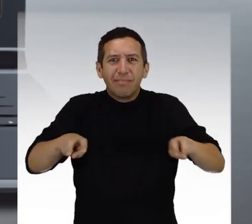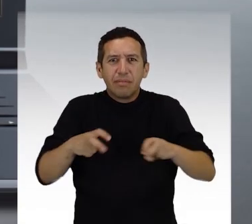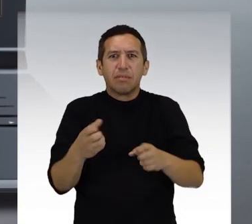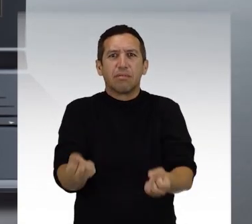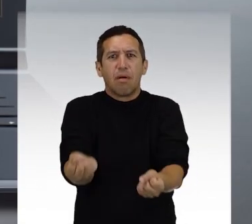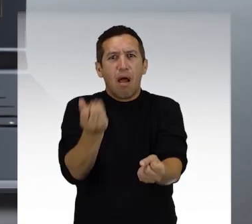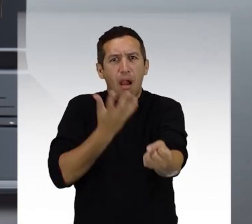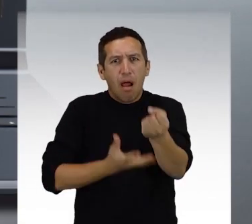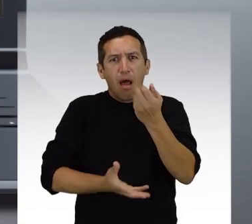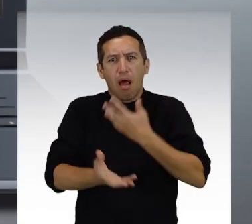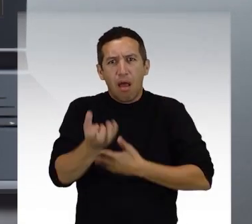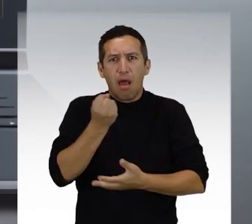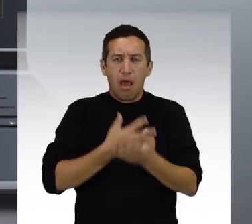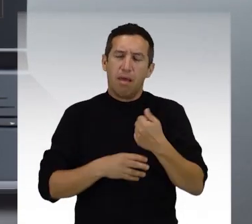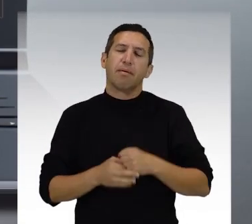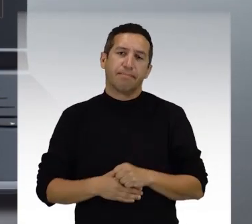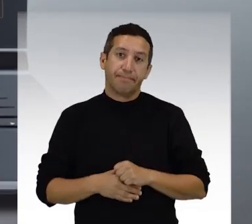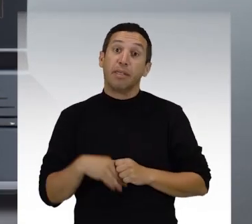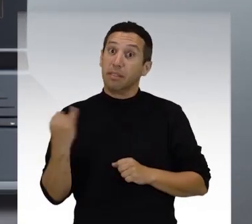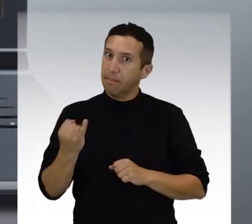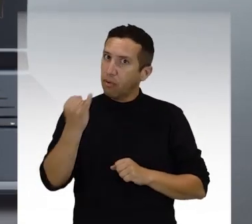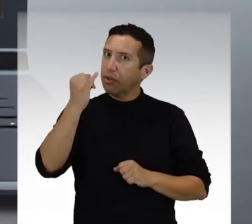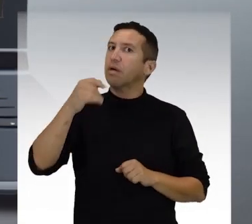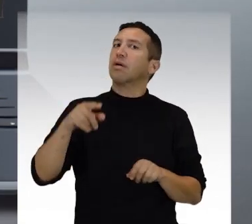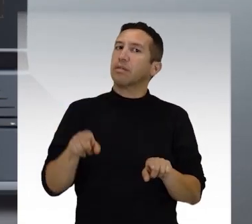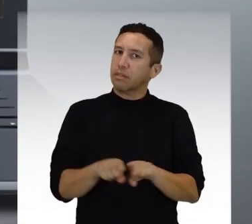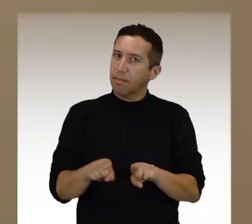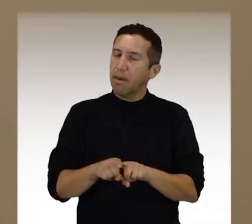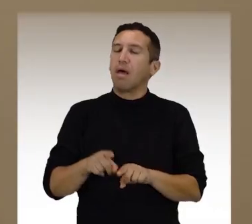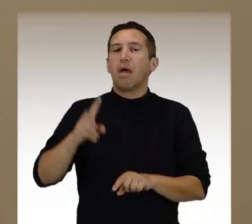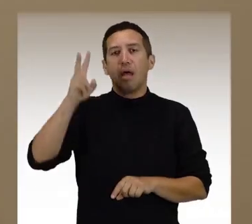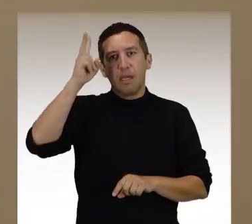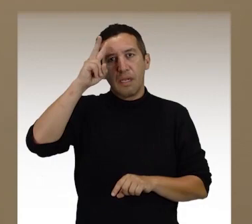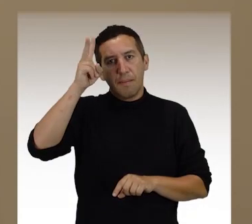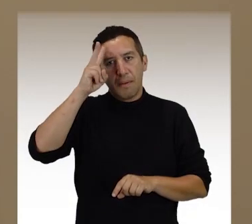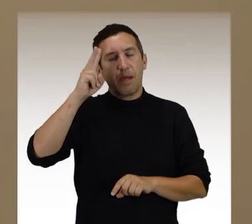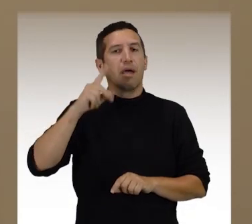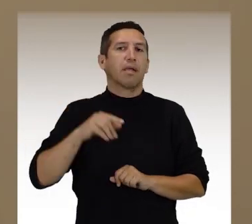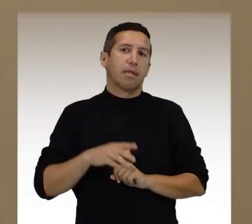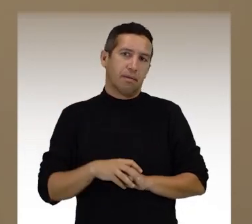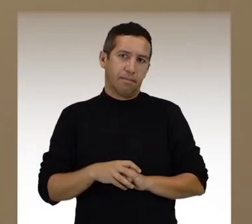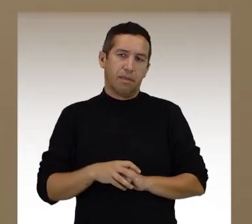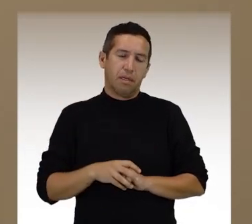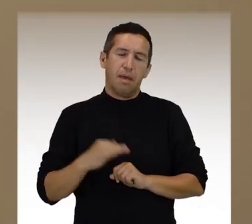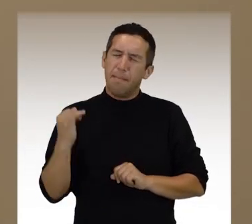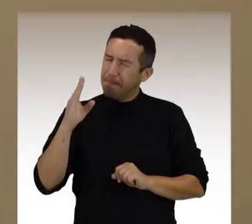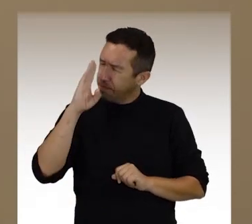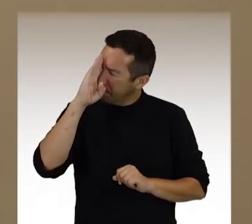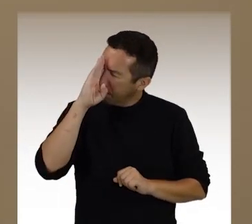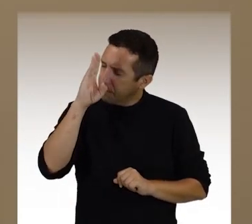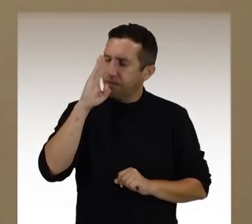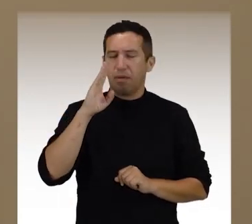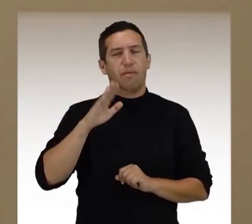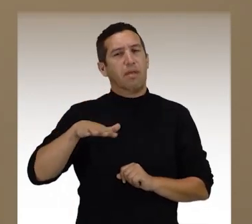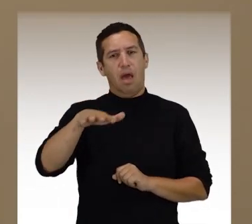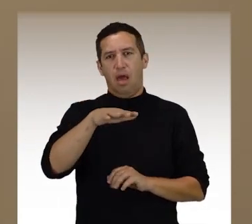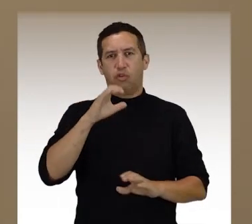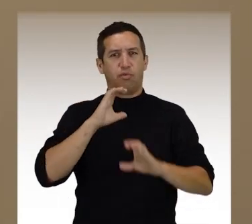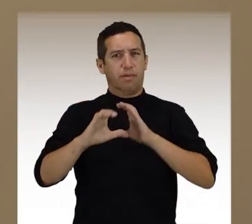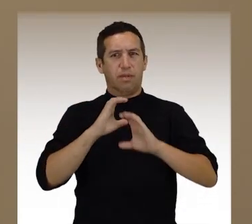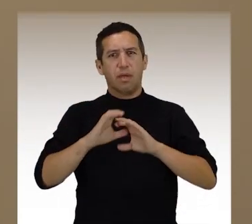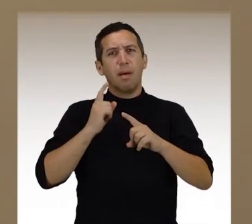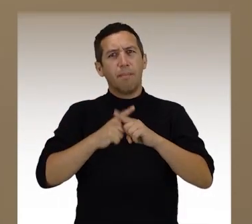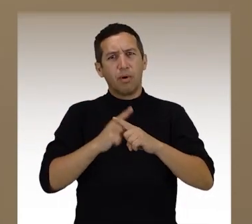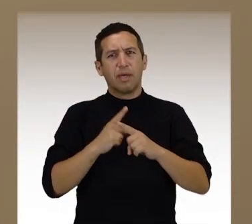e foram feitas audiências públicas para ouvir os atingidos. É importante que o caso Vale Brumadinho seja lembrado também